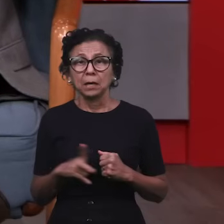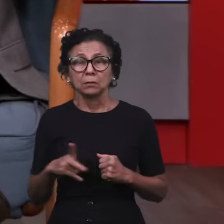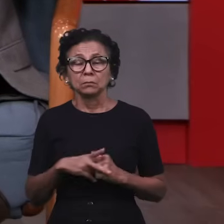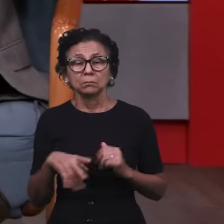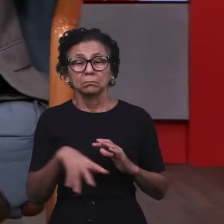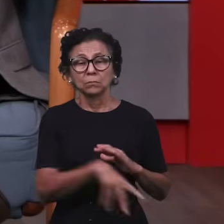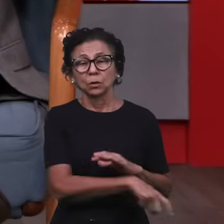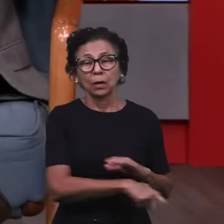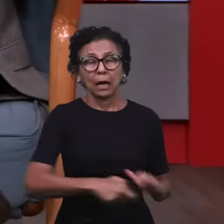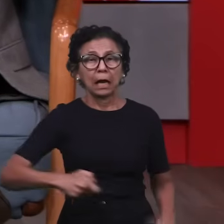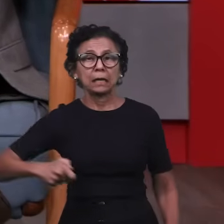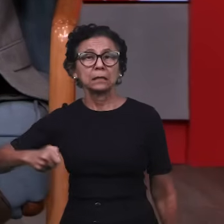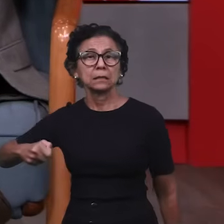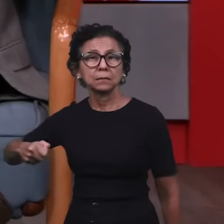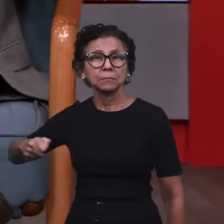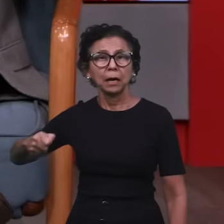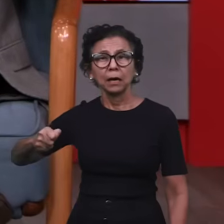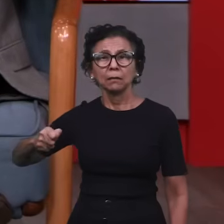nele